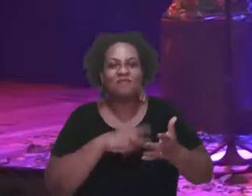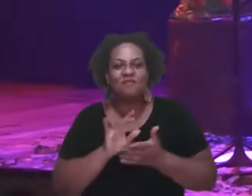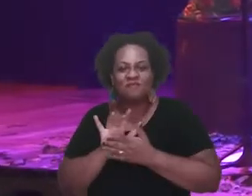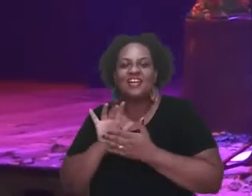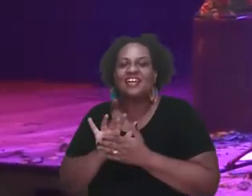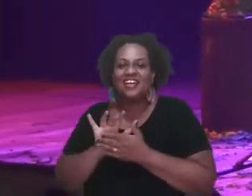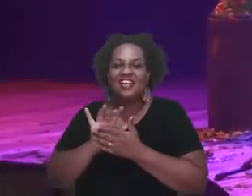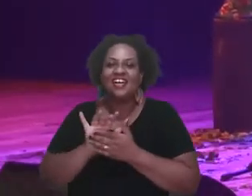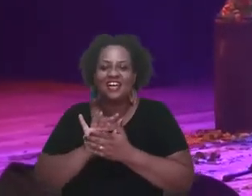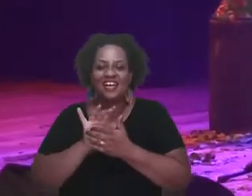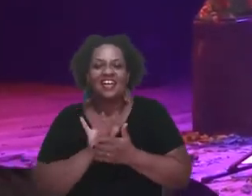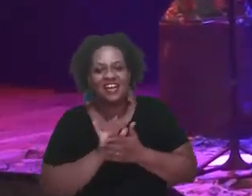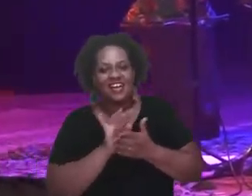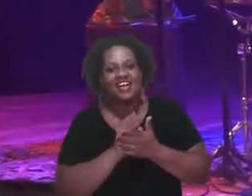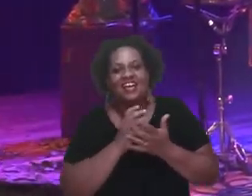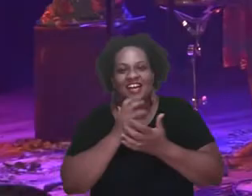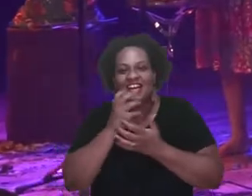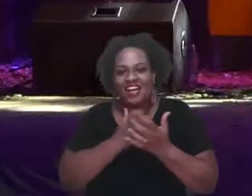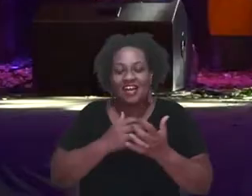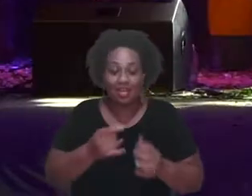para tampar o